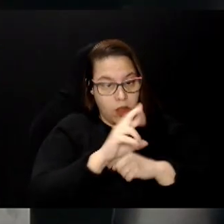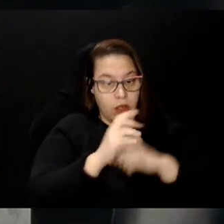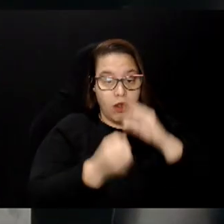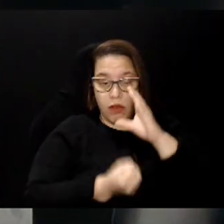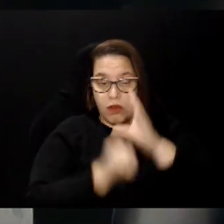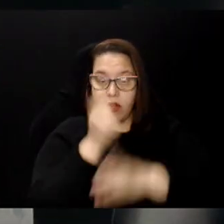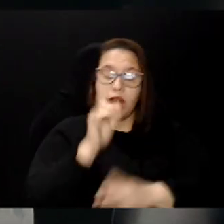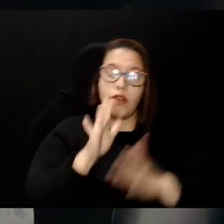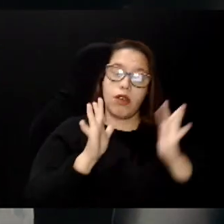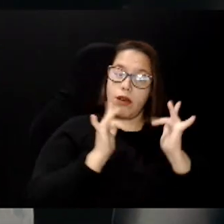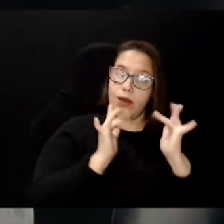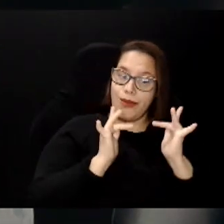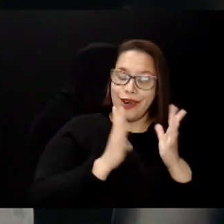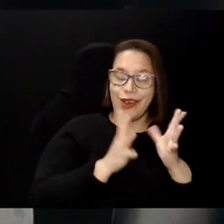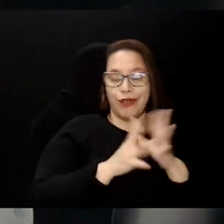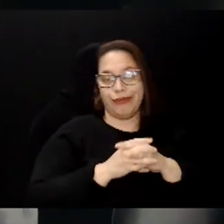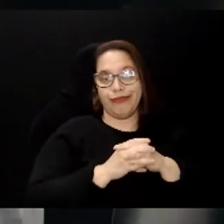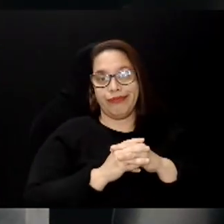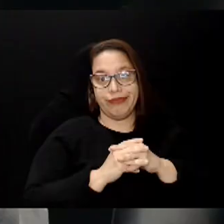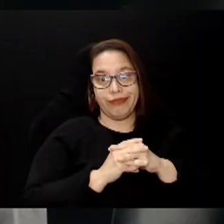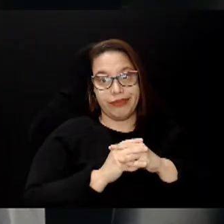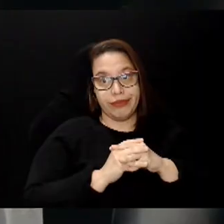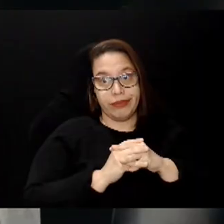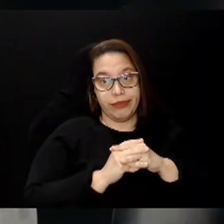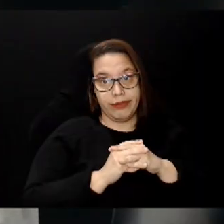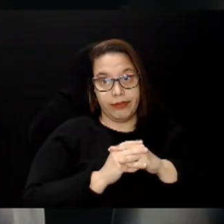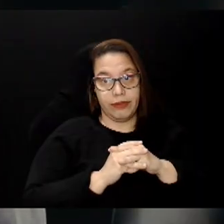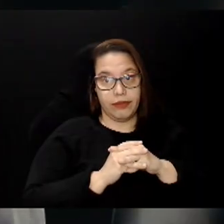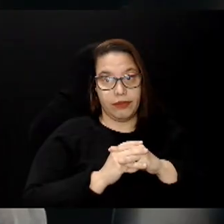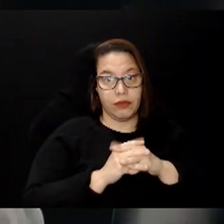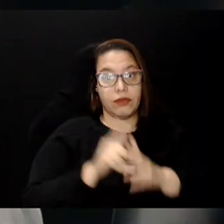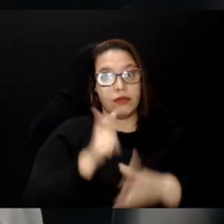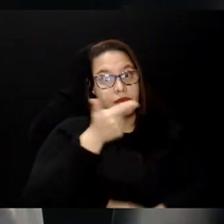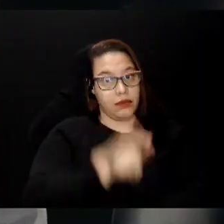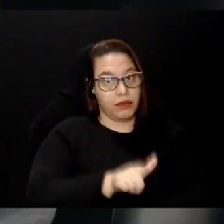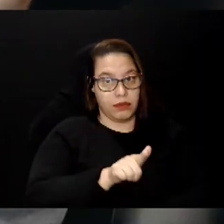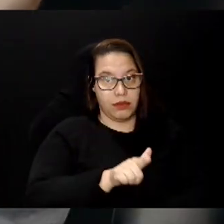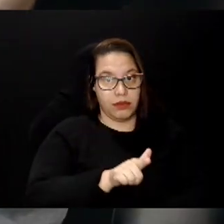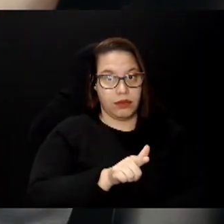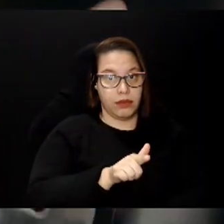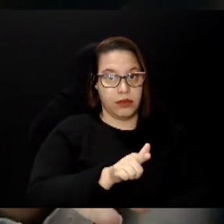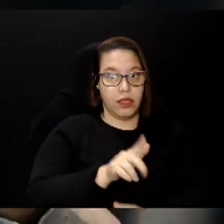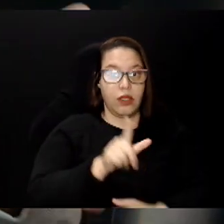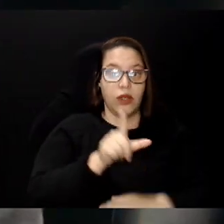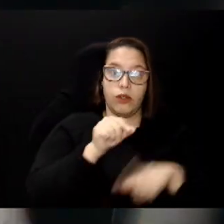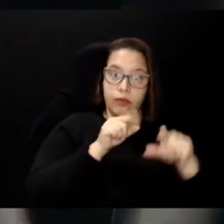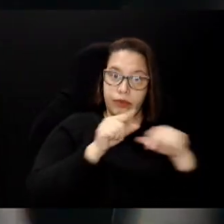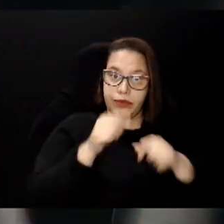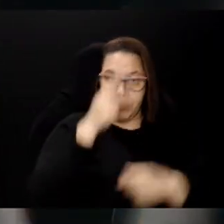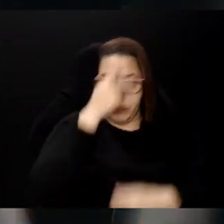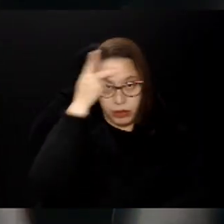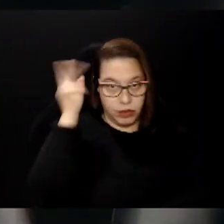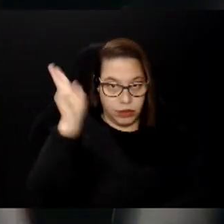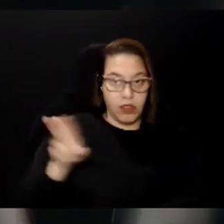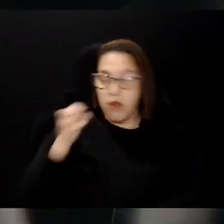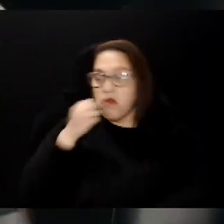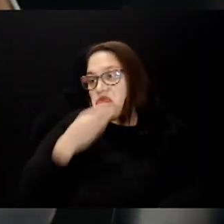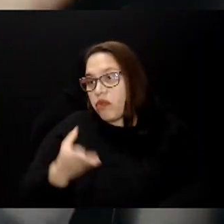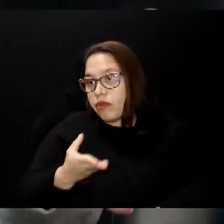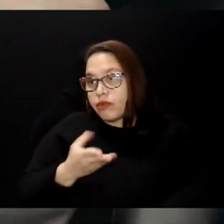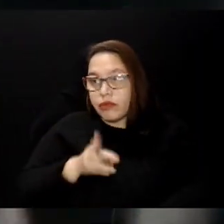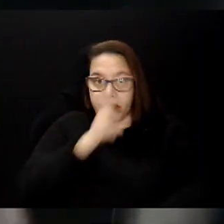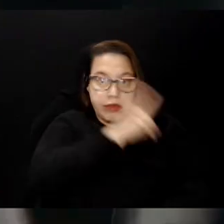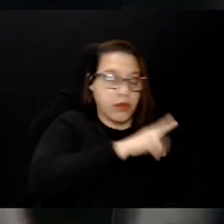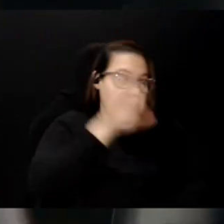né? Então, de novo, como toda ferramenta, tem gente que usa para o bem, tem gente que usa para o mal, tem gente que